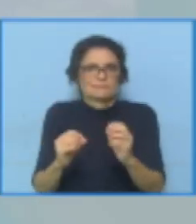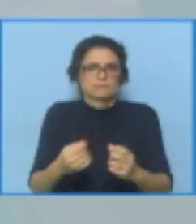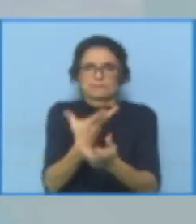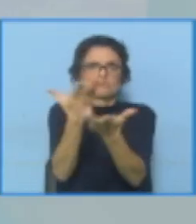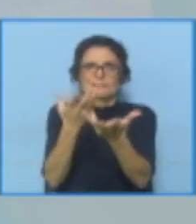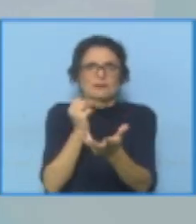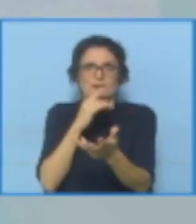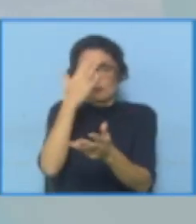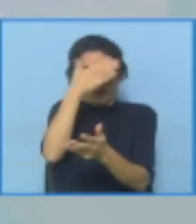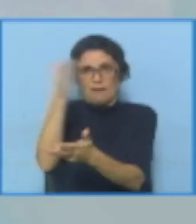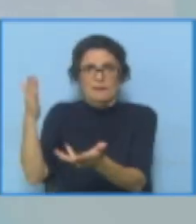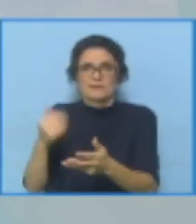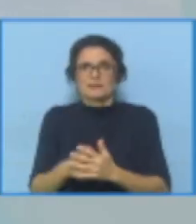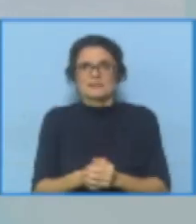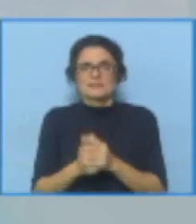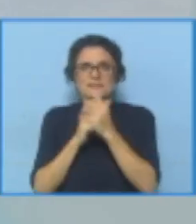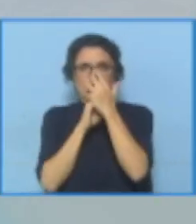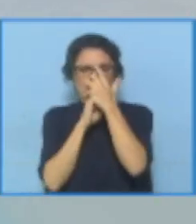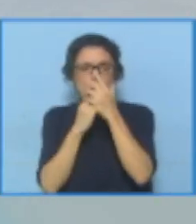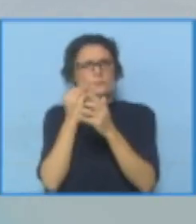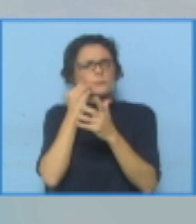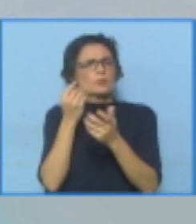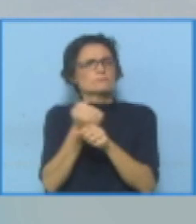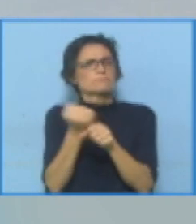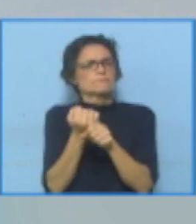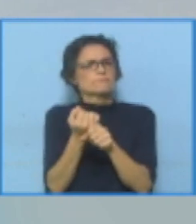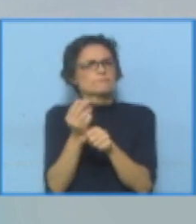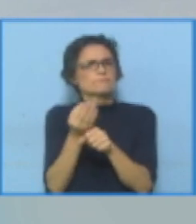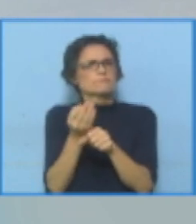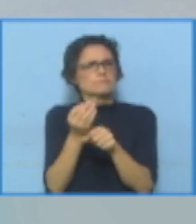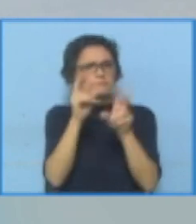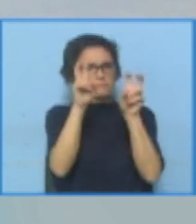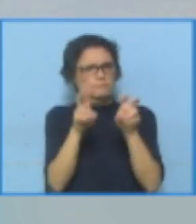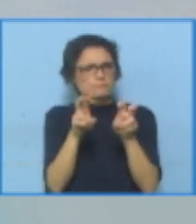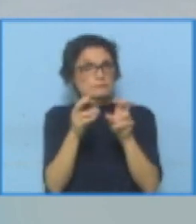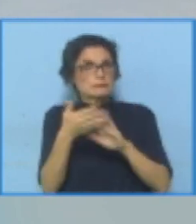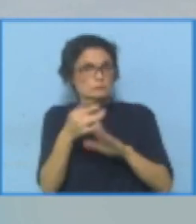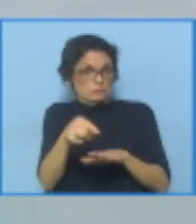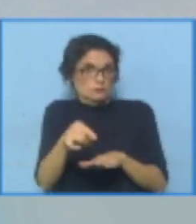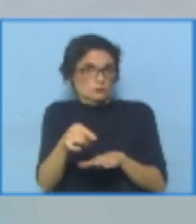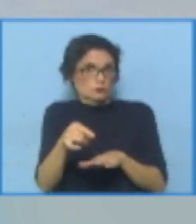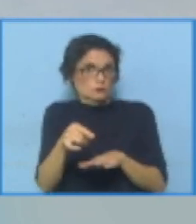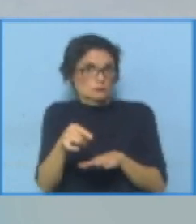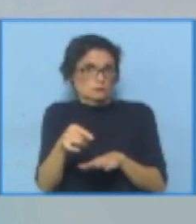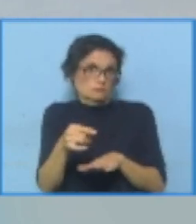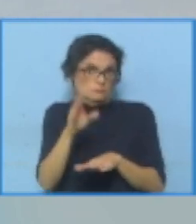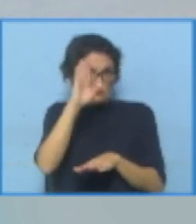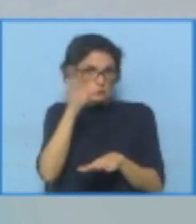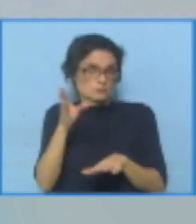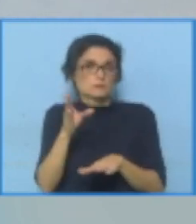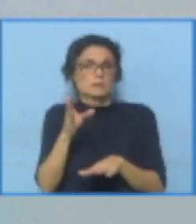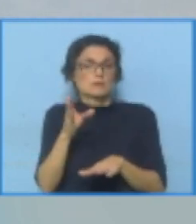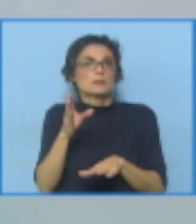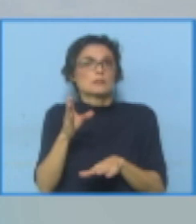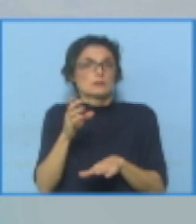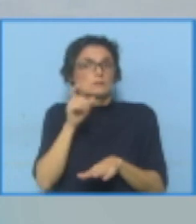grupos, sim, não é? Sim, acredito que há. De que forma é que se trabalha também um tema muito urgente, que é o da proteção das crianças dos